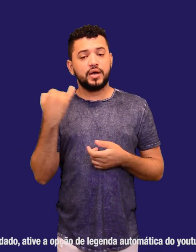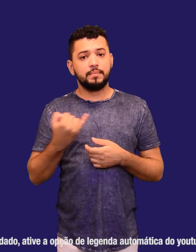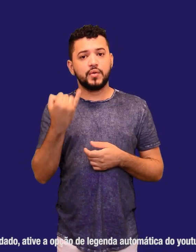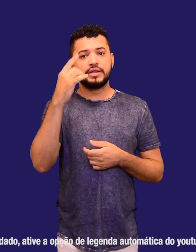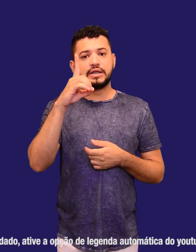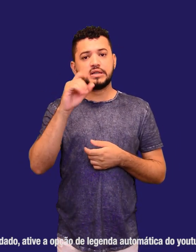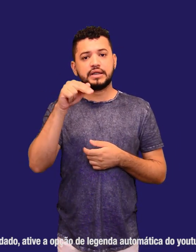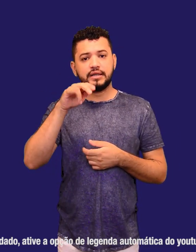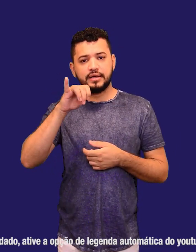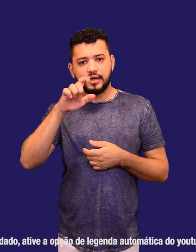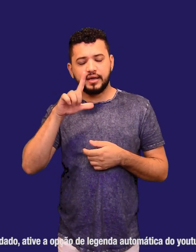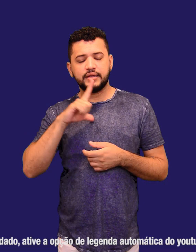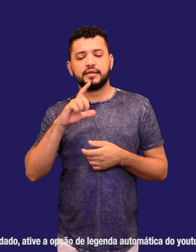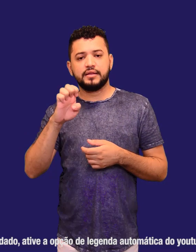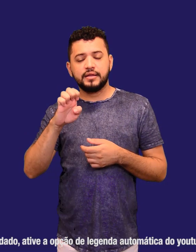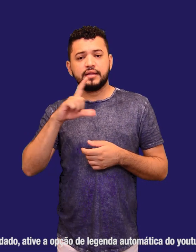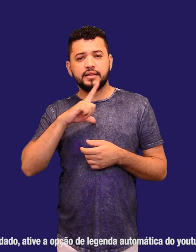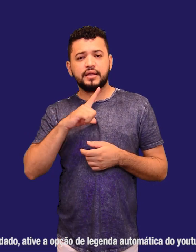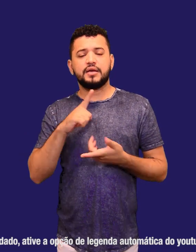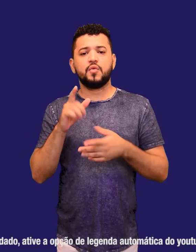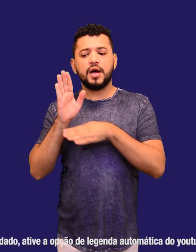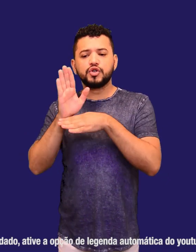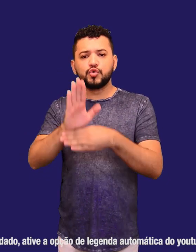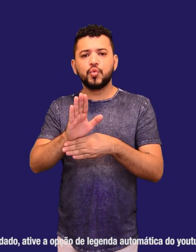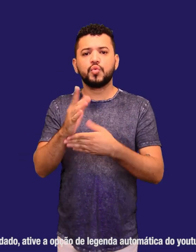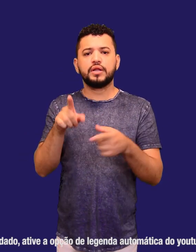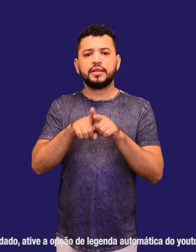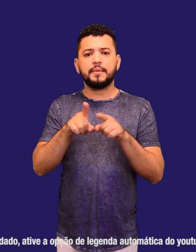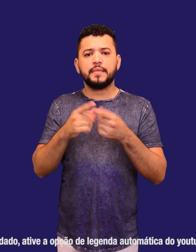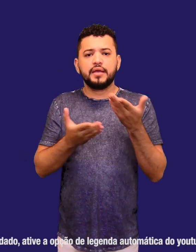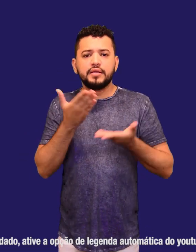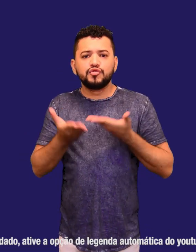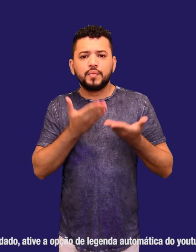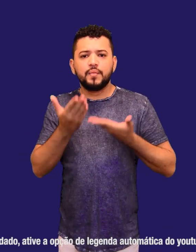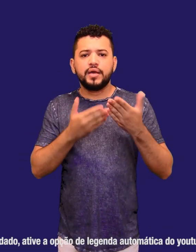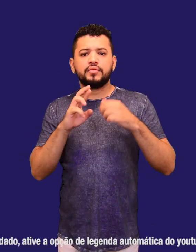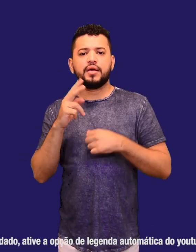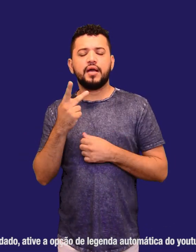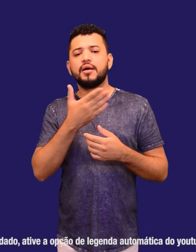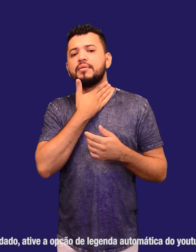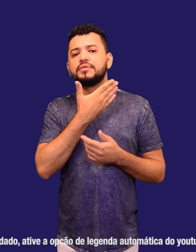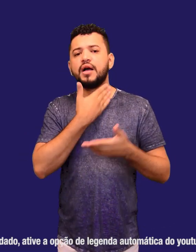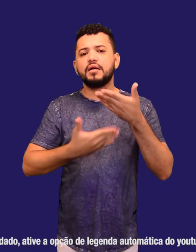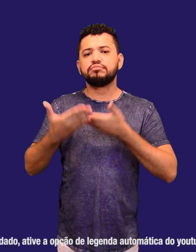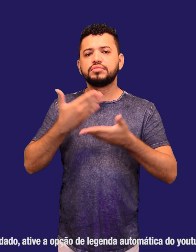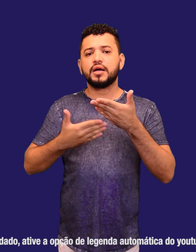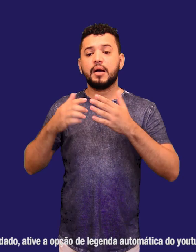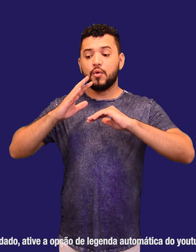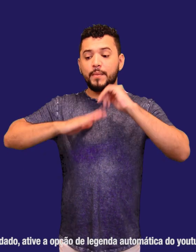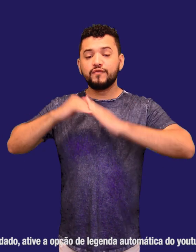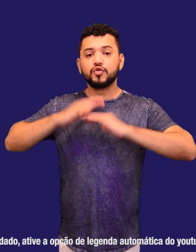vale também procurar uma ajuda, né, uma consultoria. A gente falou aqui do Rede de Carreiras. Às vezes um bate-papo com um profissional já ajuda a pessoa a